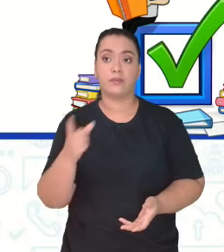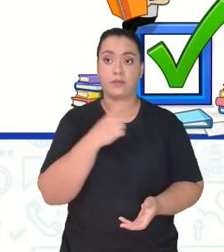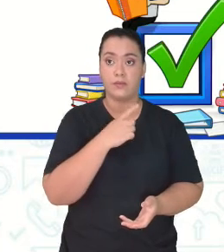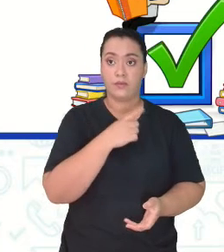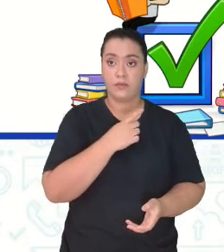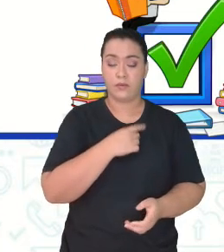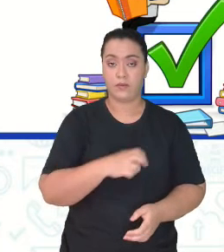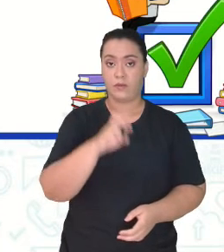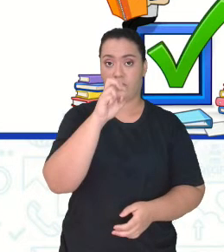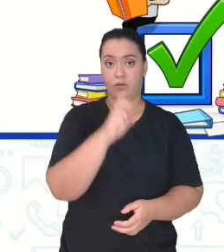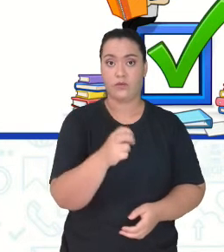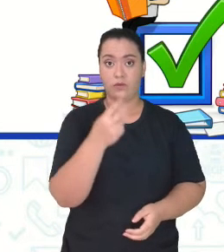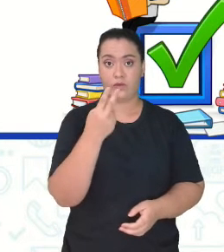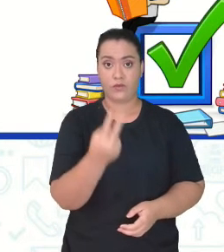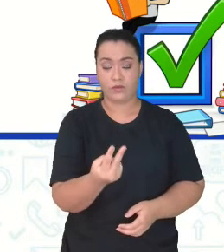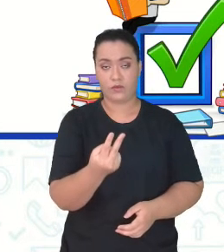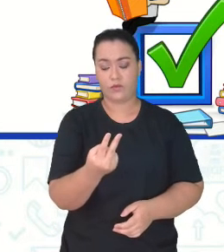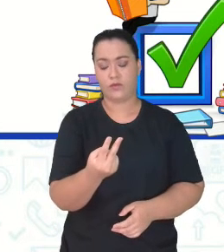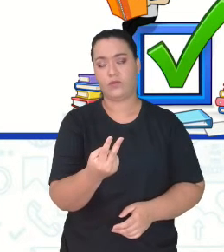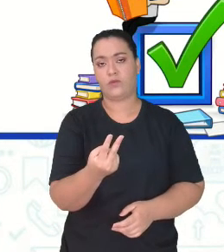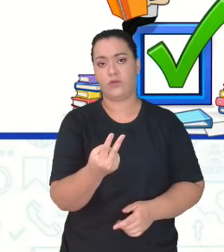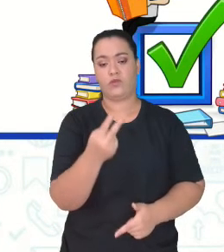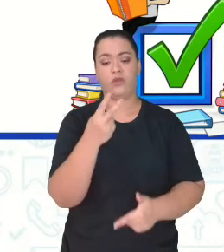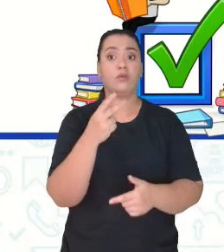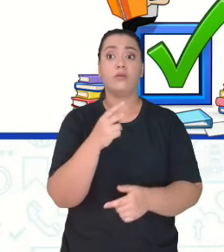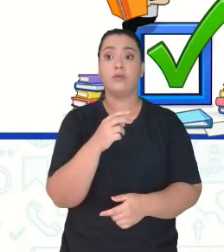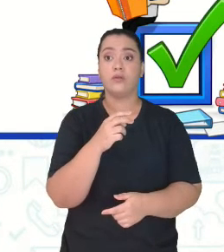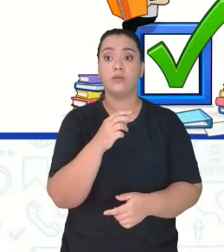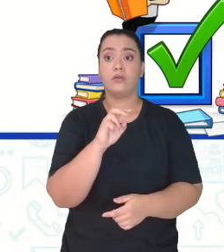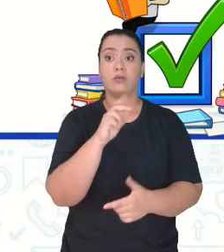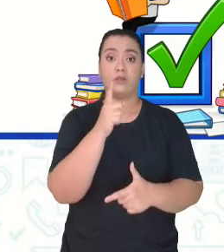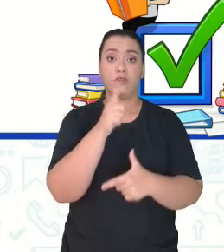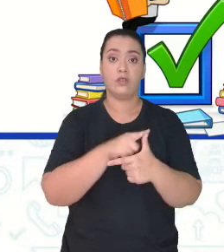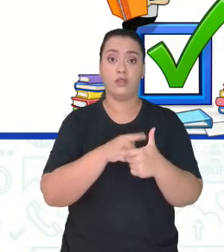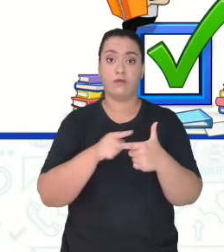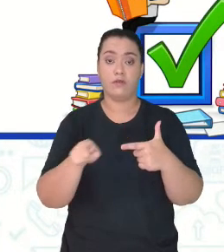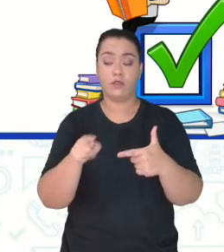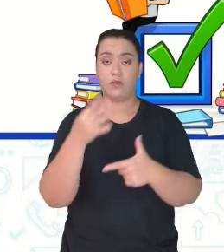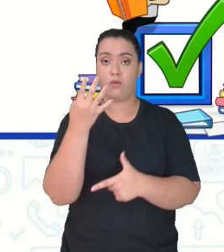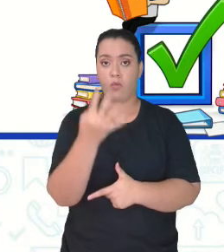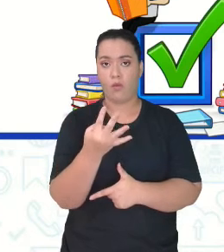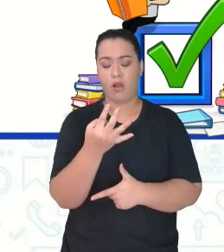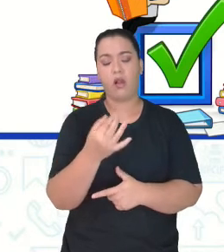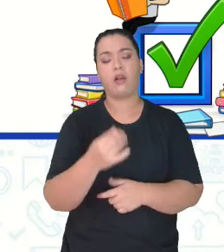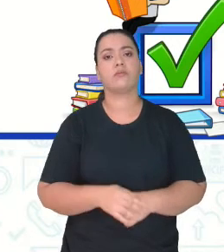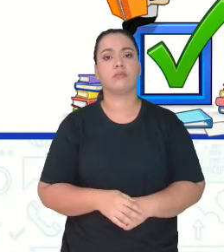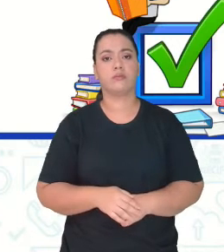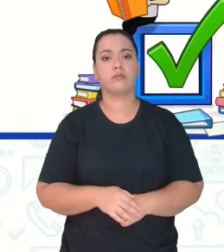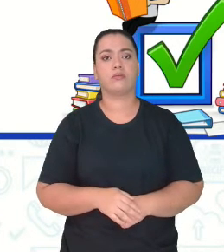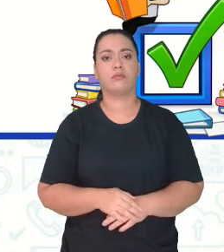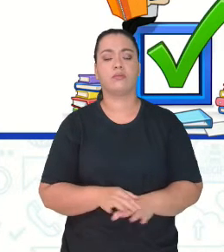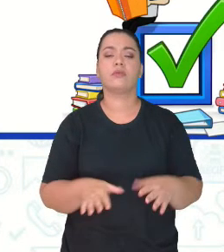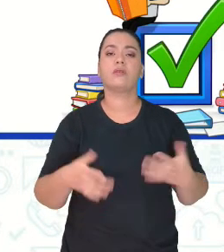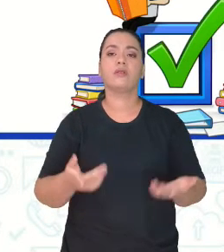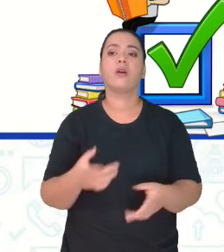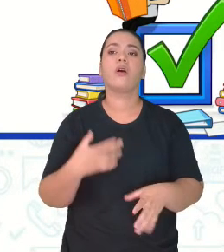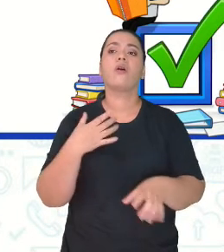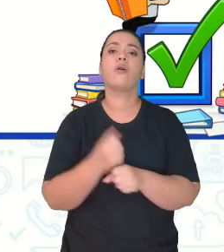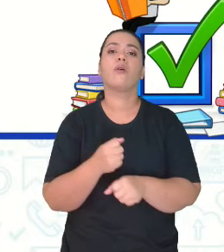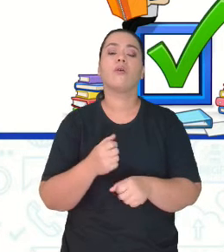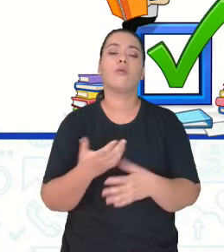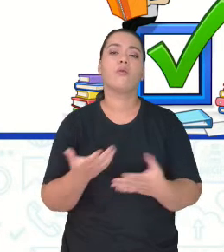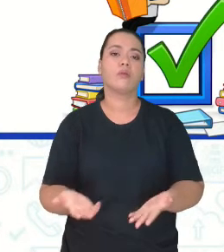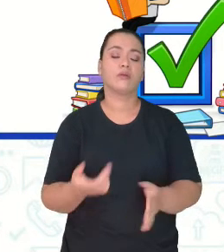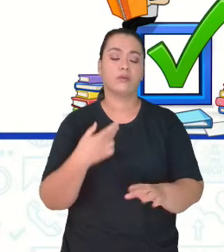as 52 figurinhas e dividiremos em 4 partes iguais, que dá um total